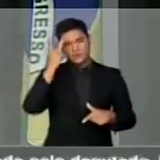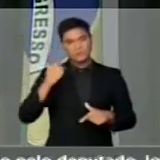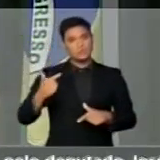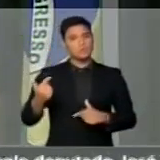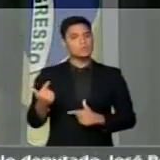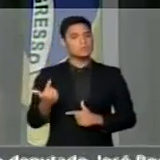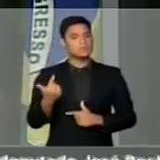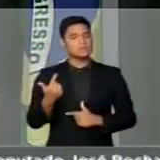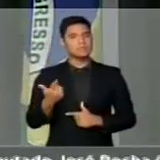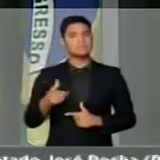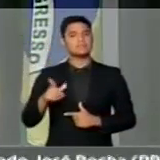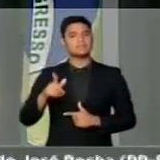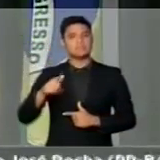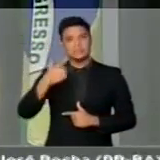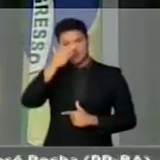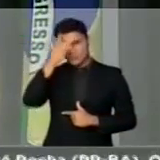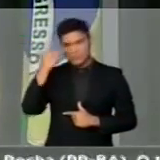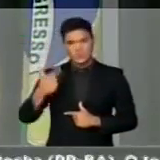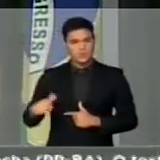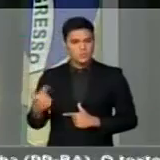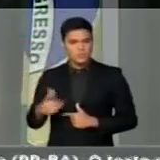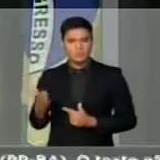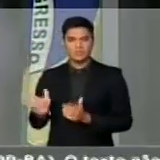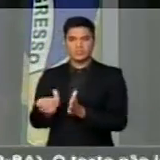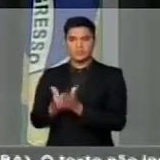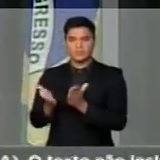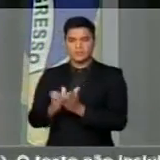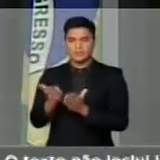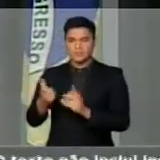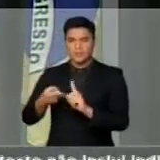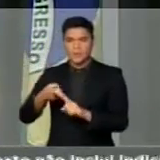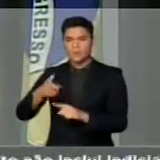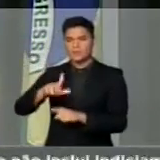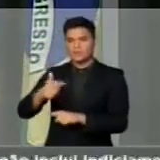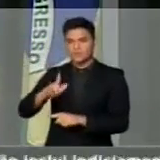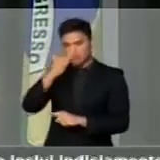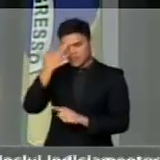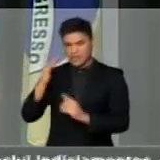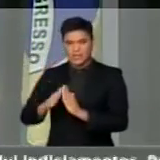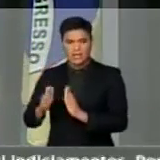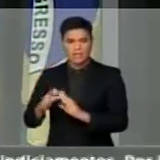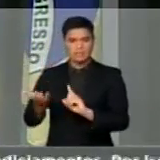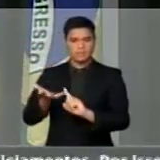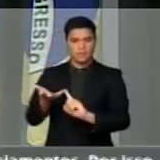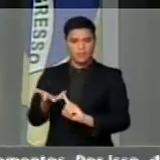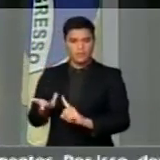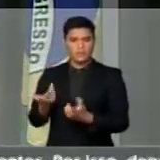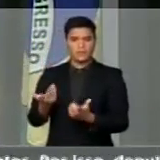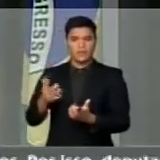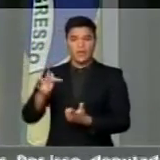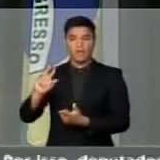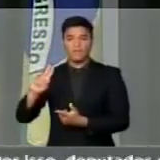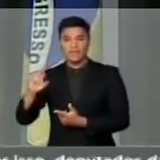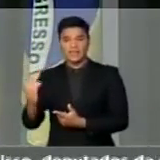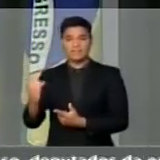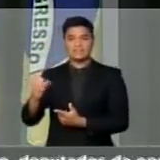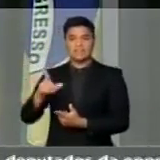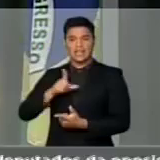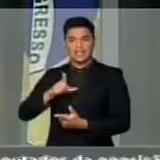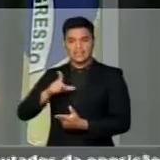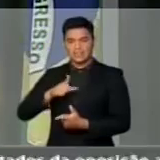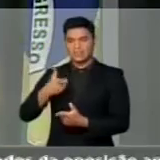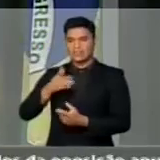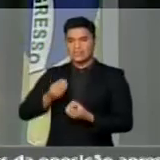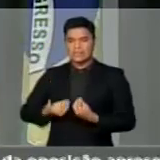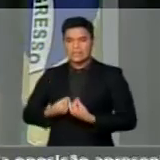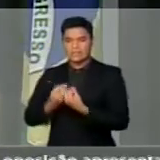sem casa, nenhum sem terra estaria sem terra, que Fernando Henrique assentou mais sem terra do que